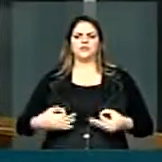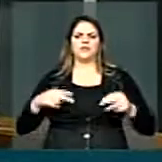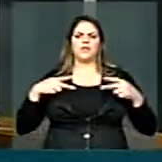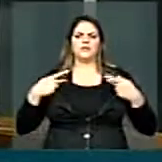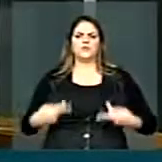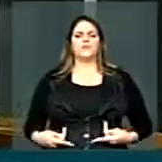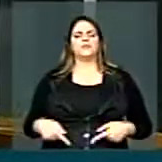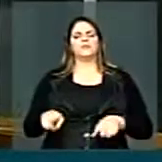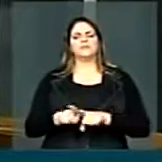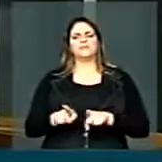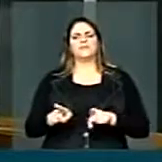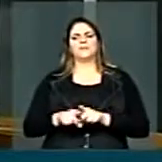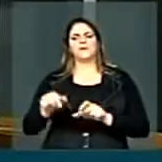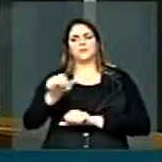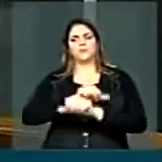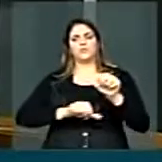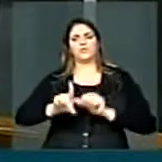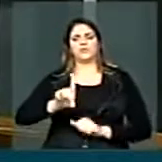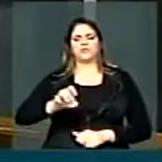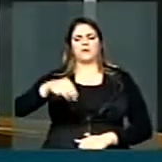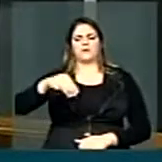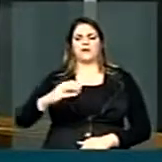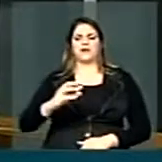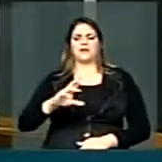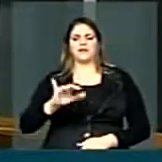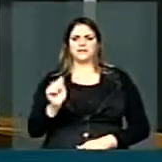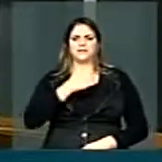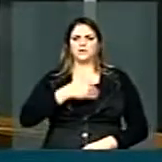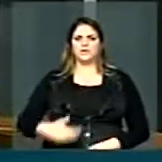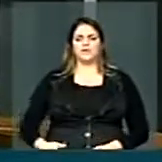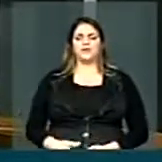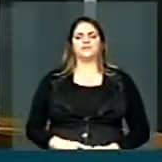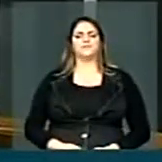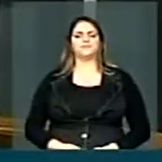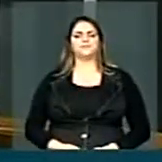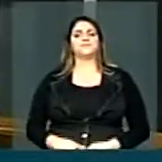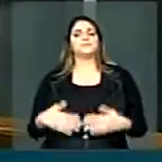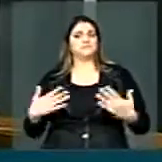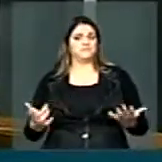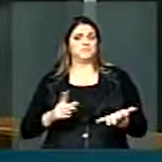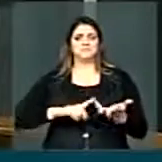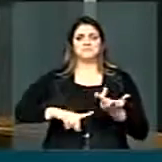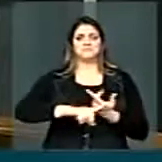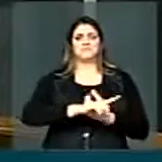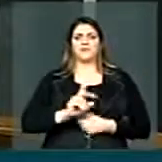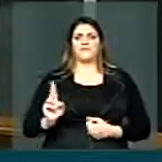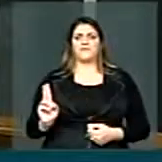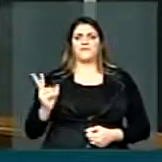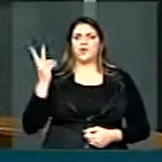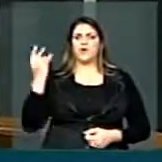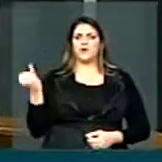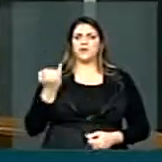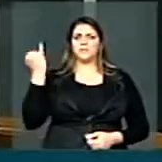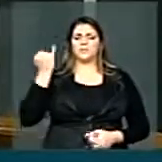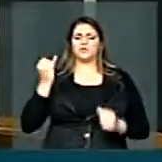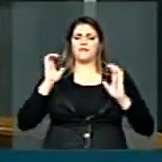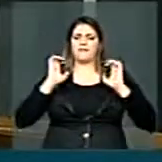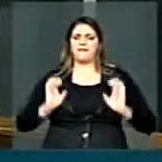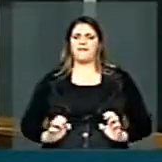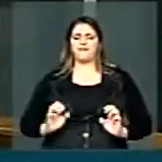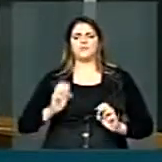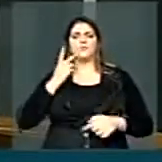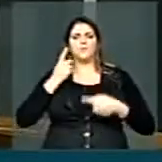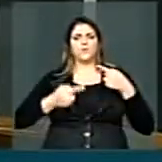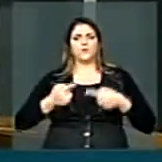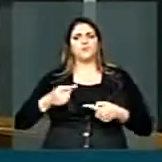com a reconstrução do Estado Democrático de Direito. São esses valores éticos e políticos que viriam a ser